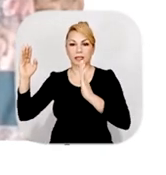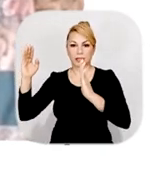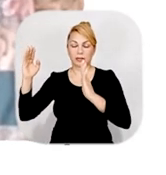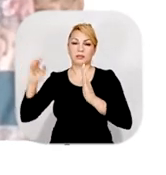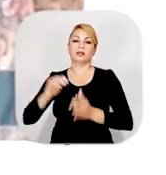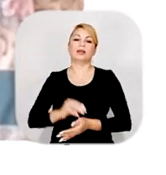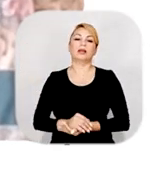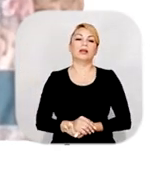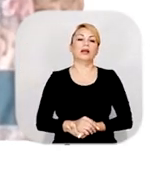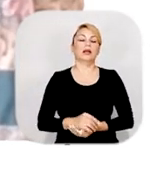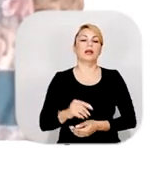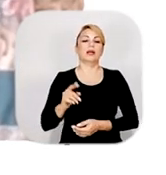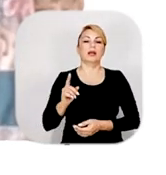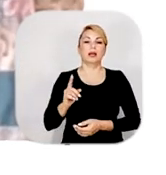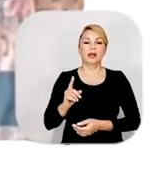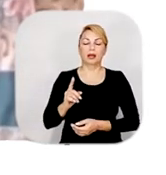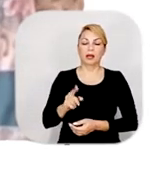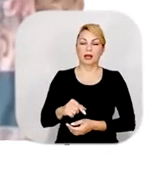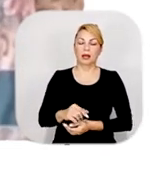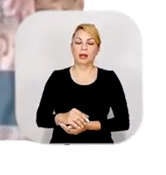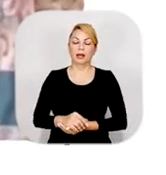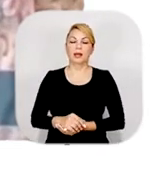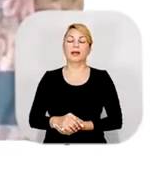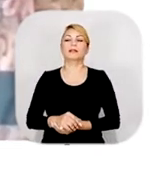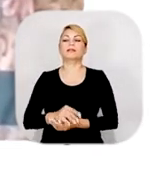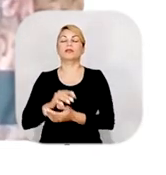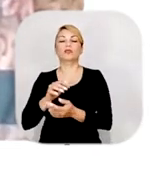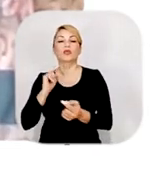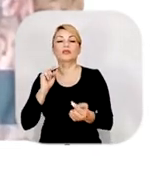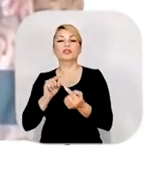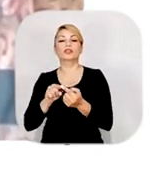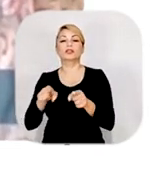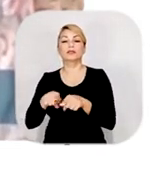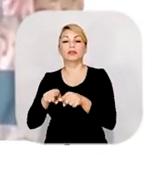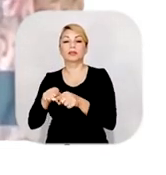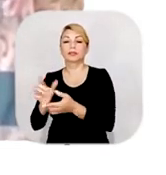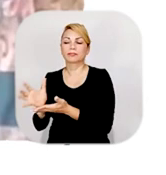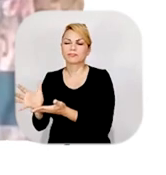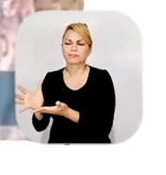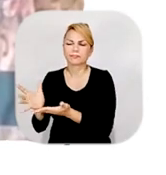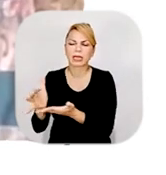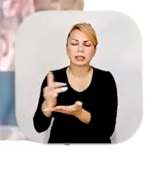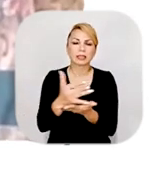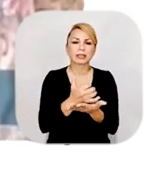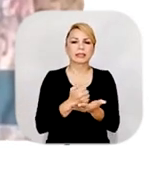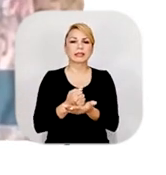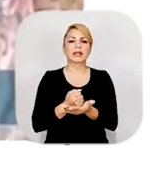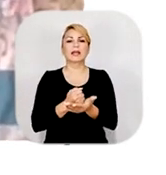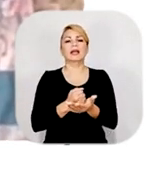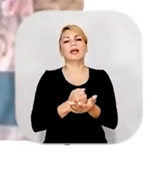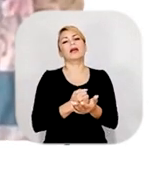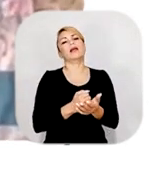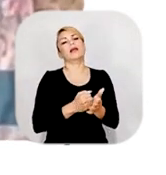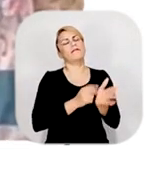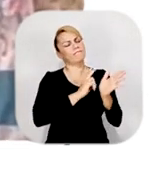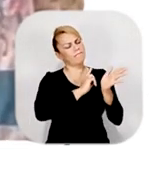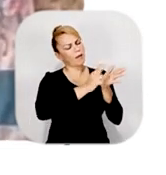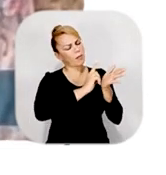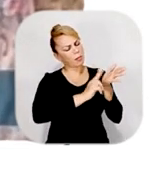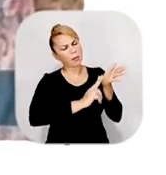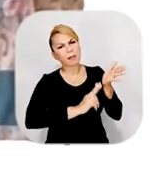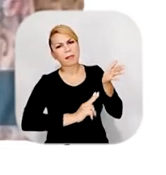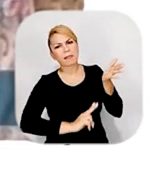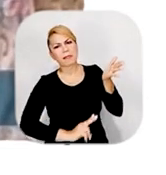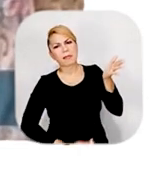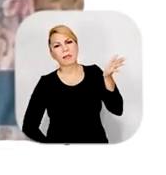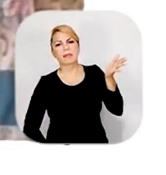ambos, Nordenskjöld e Fawcett, documentaram uma lista de palavras de uns 100 palavras.